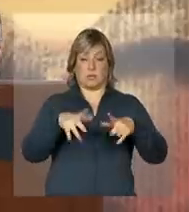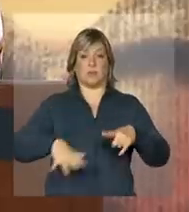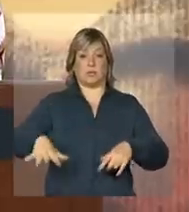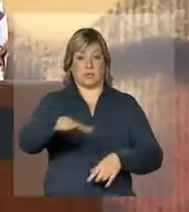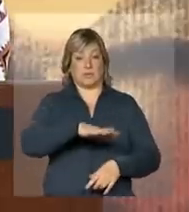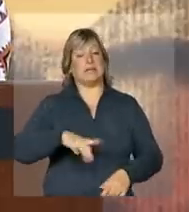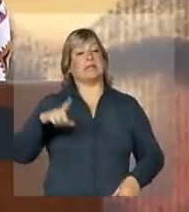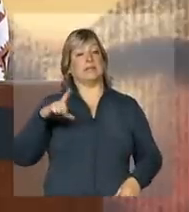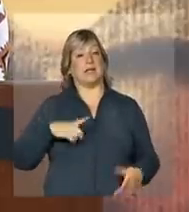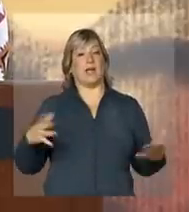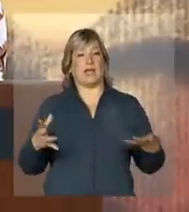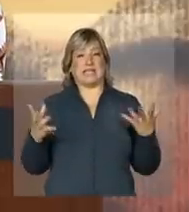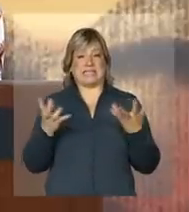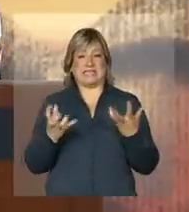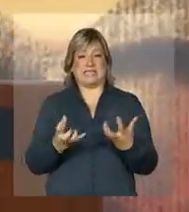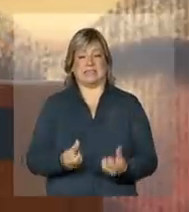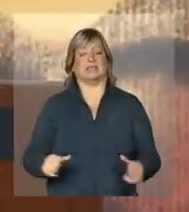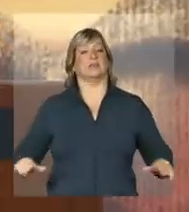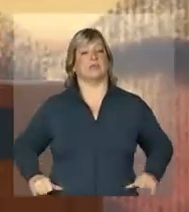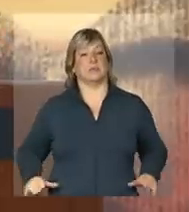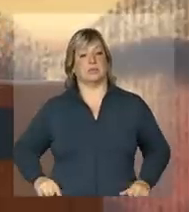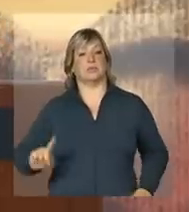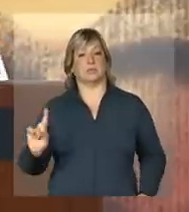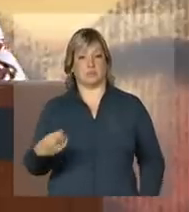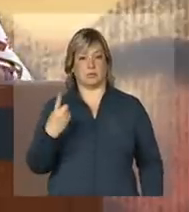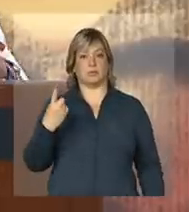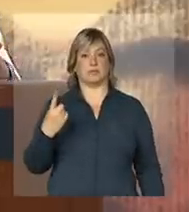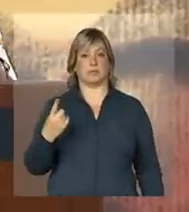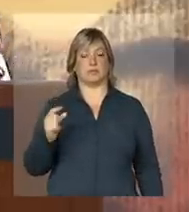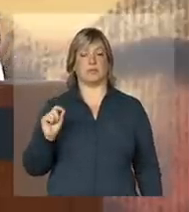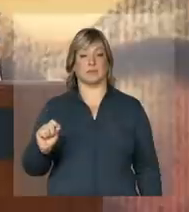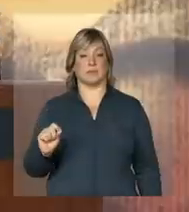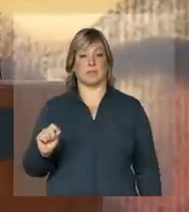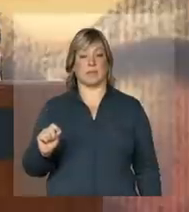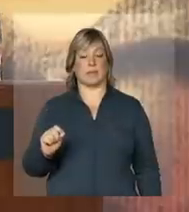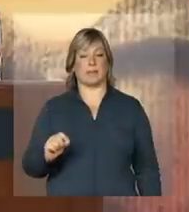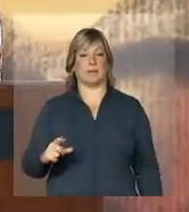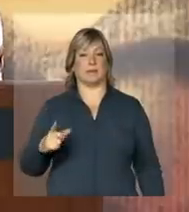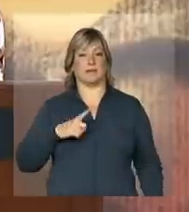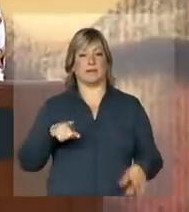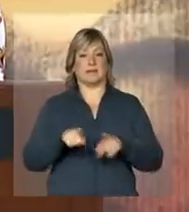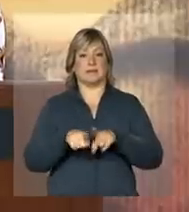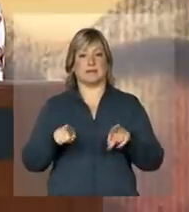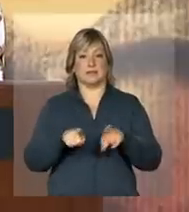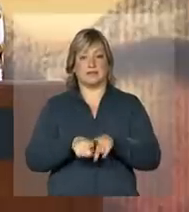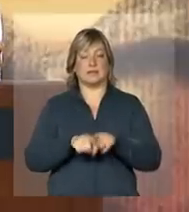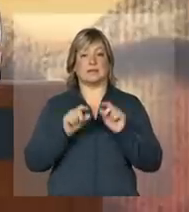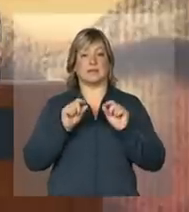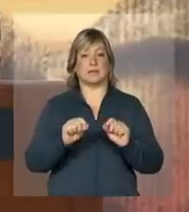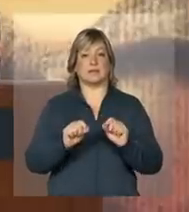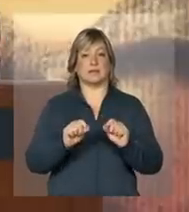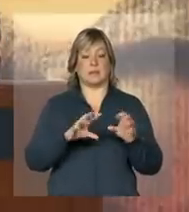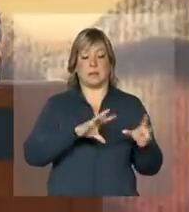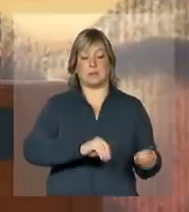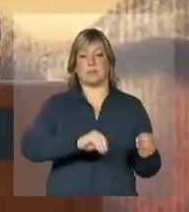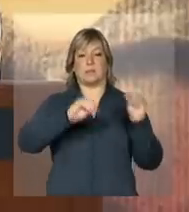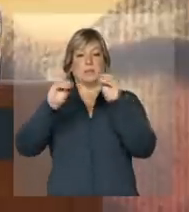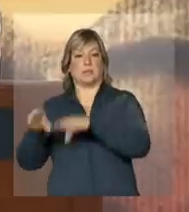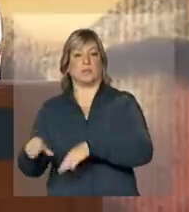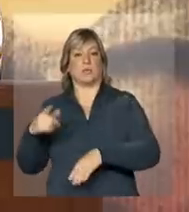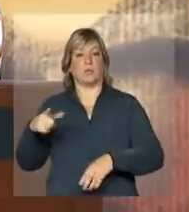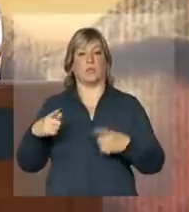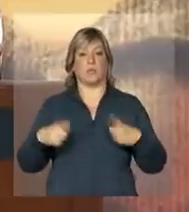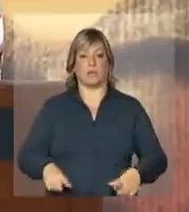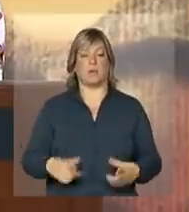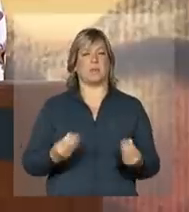passando por uma seca tremenda e a migração tá muito forte nas nossas comunidades e não é